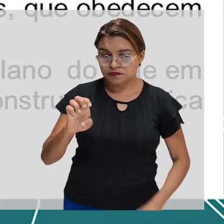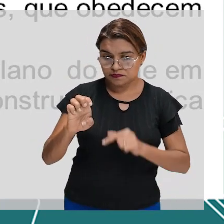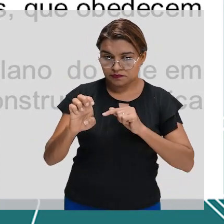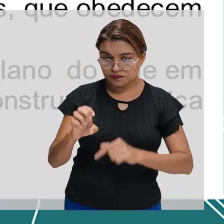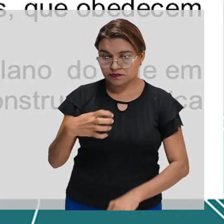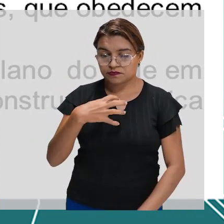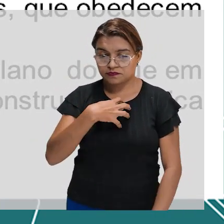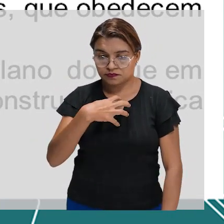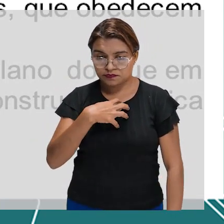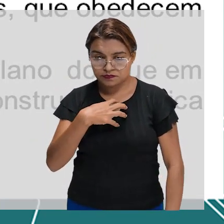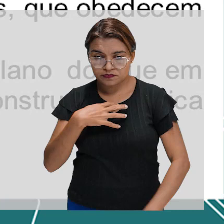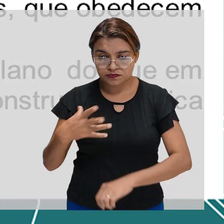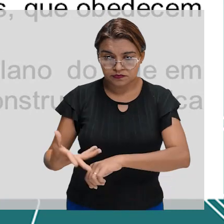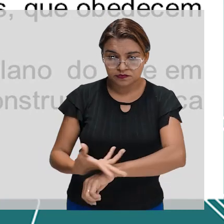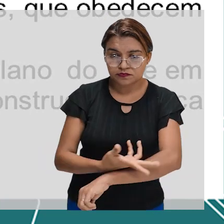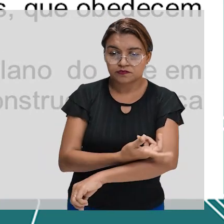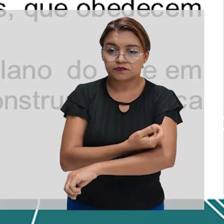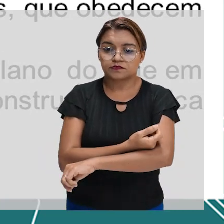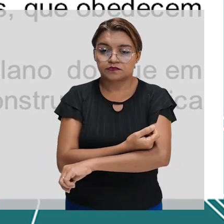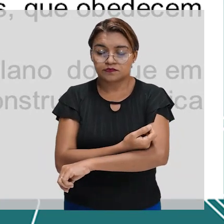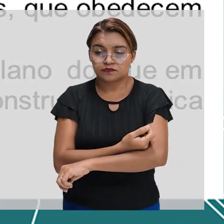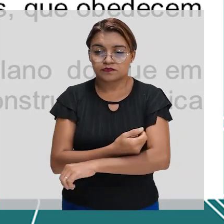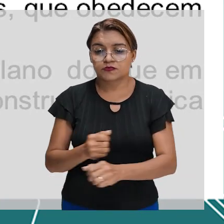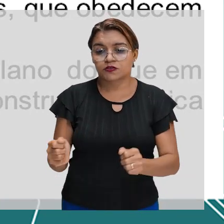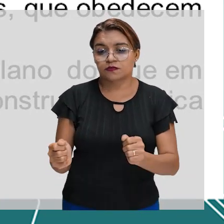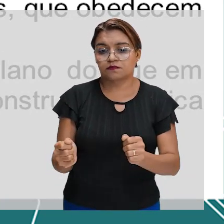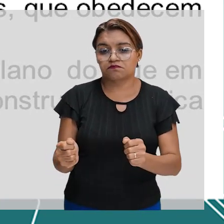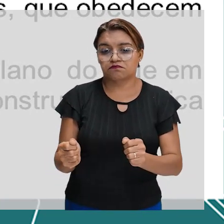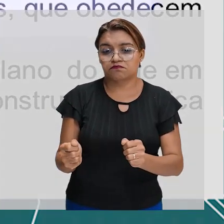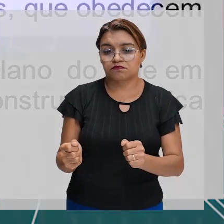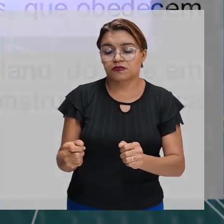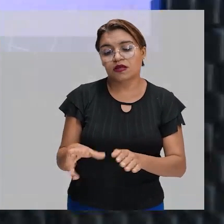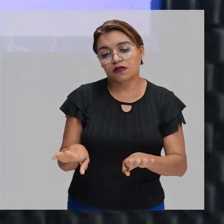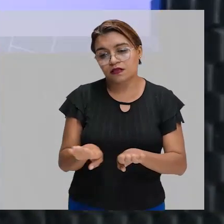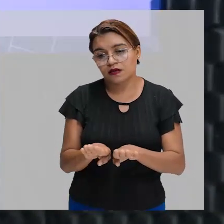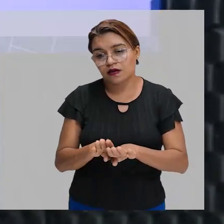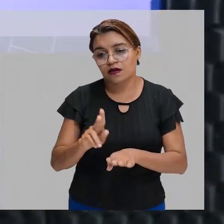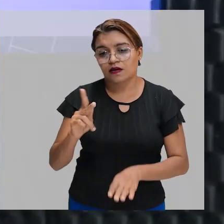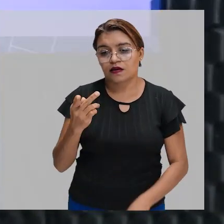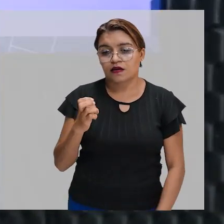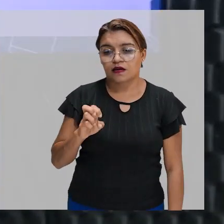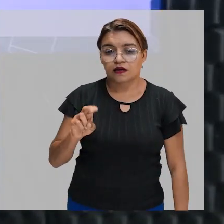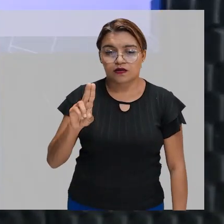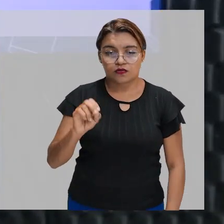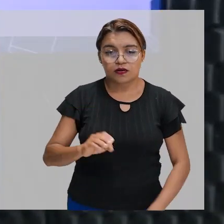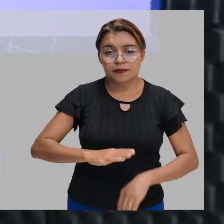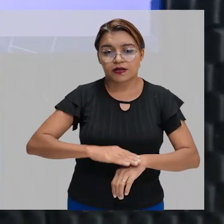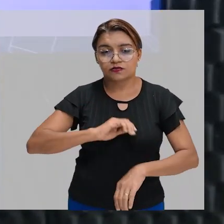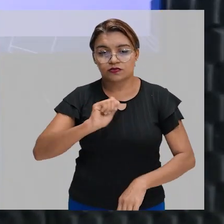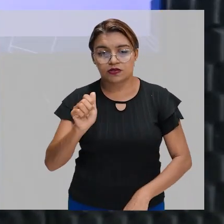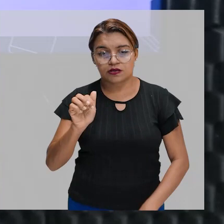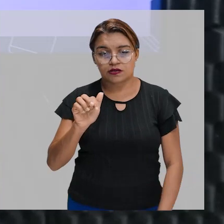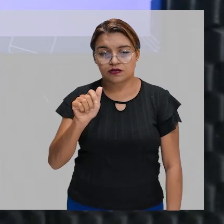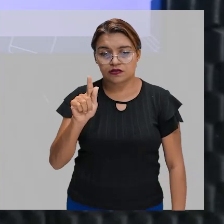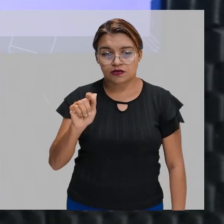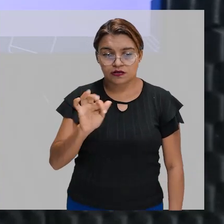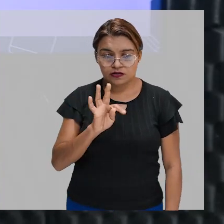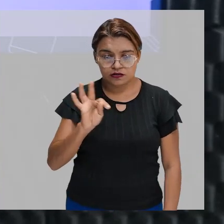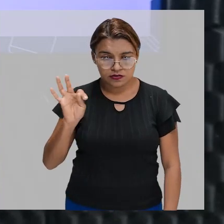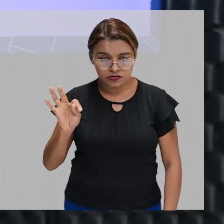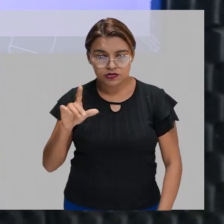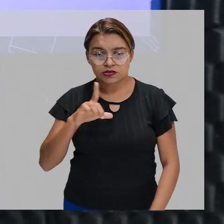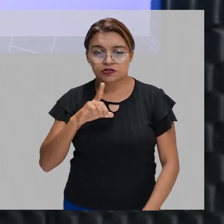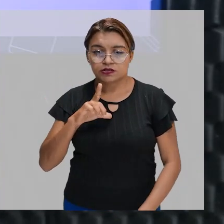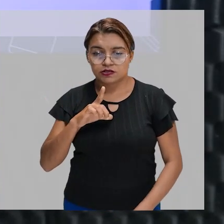da emoção muito mais presente em Herculano do que engasê é autenticamente português enquanto que